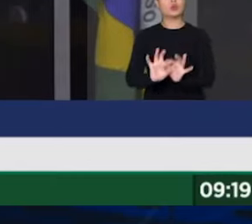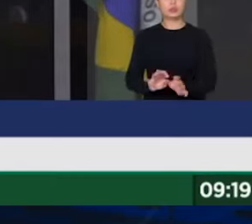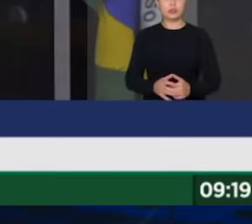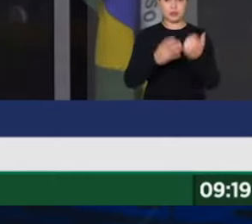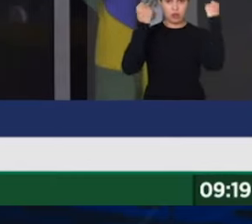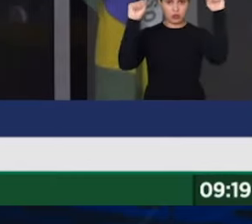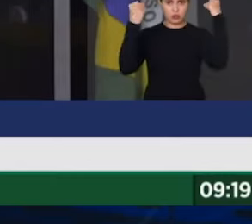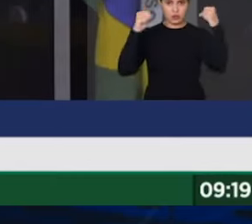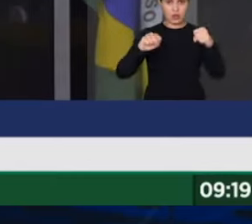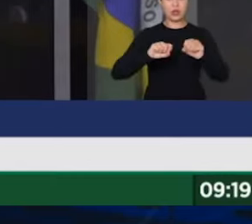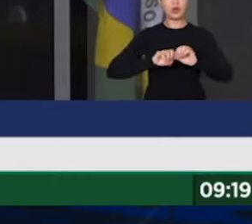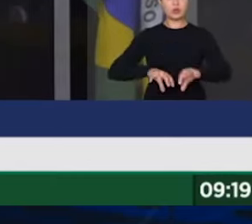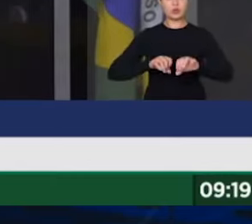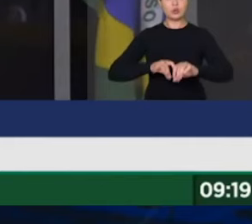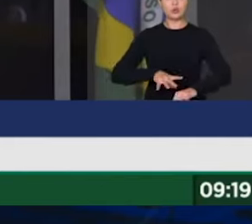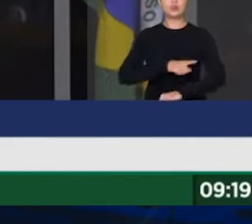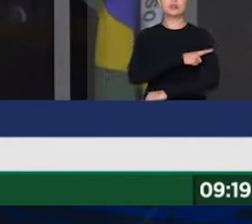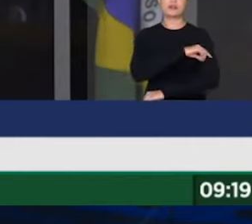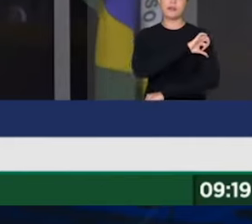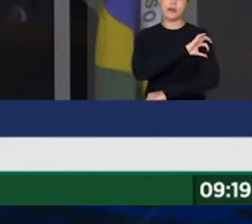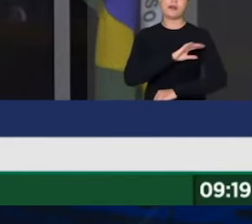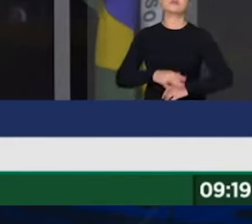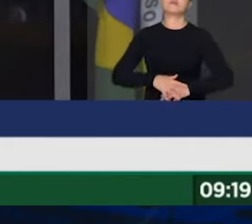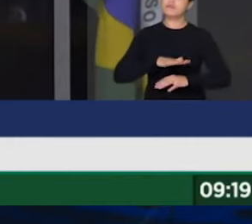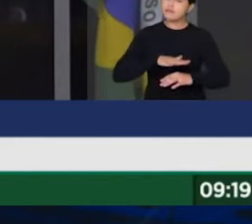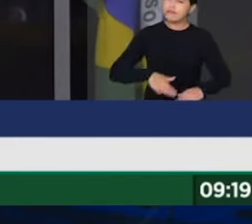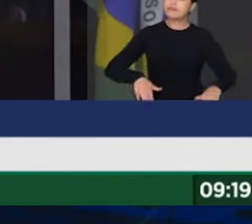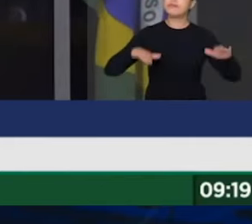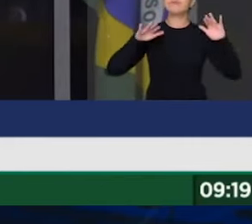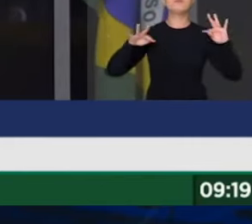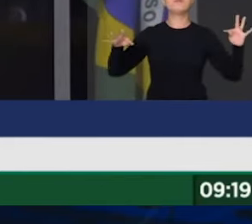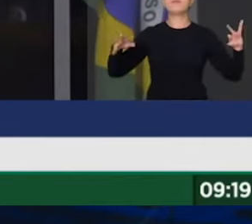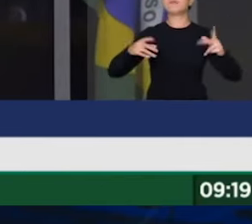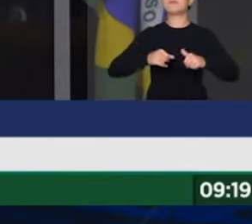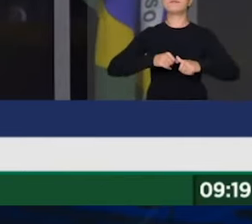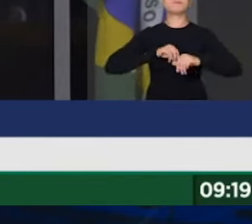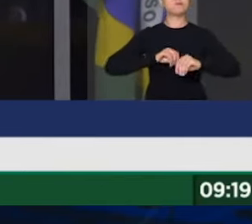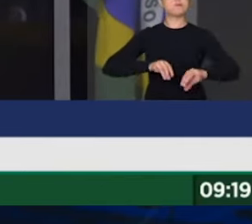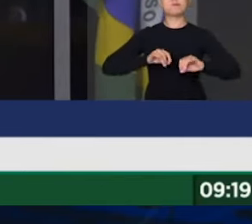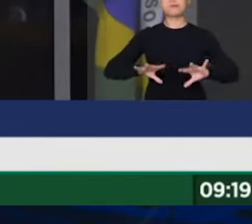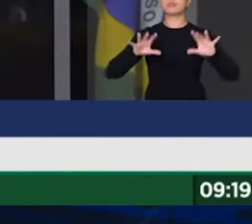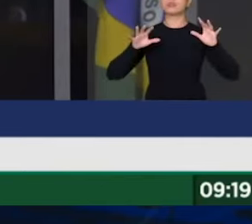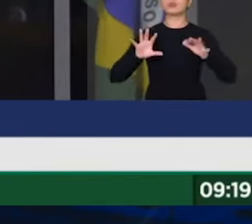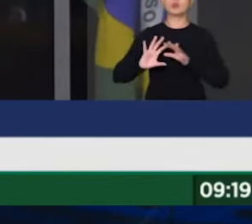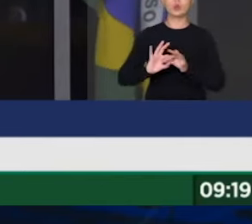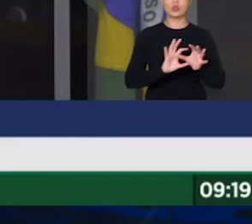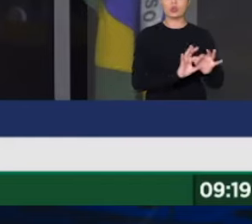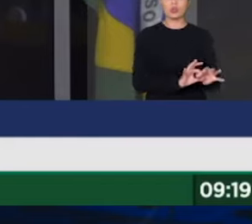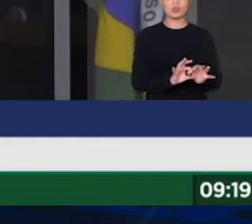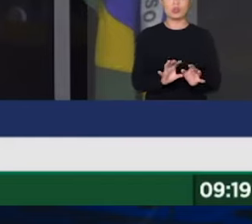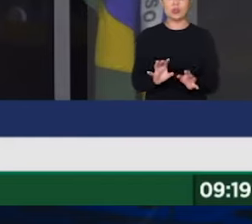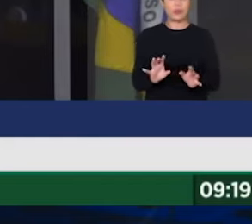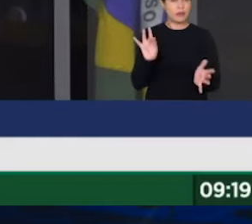há movimento mais eficaz do que qualquer recurso. Porque, em muitos casos na nossa vida, quando a